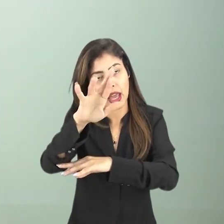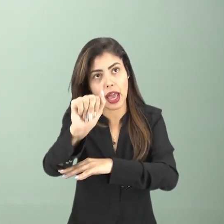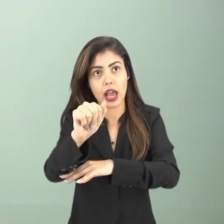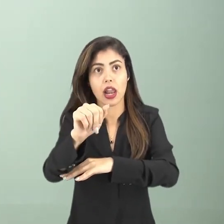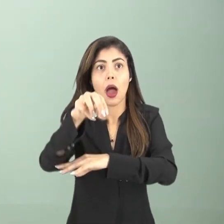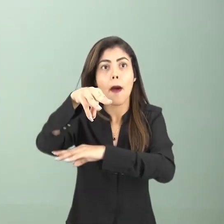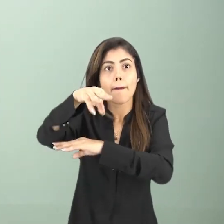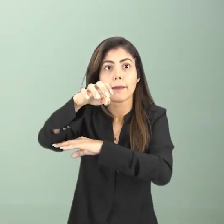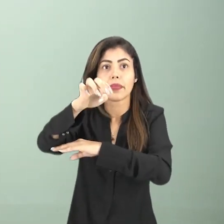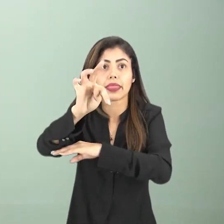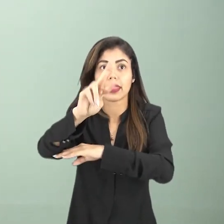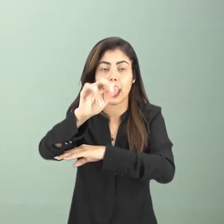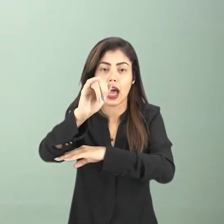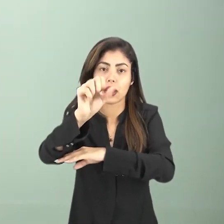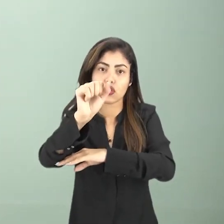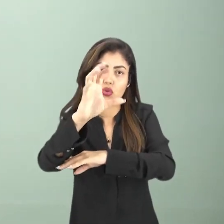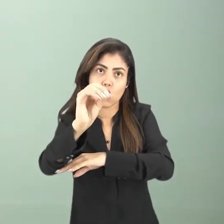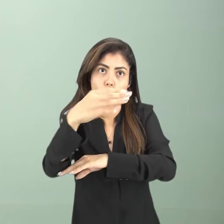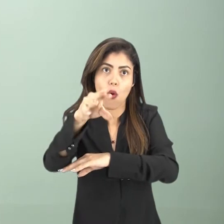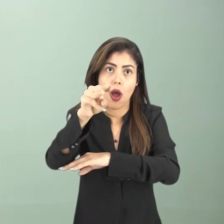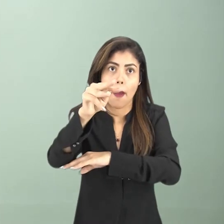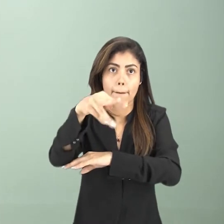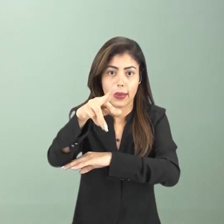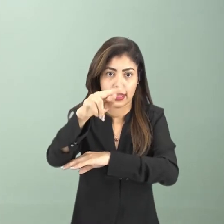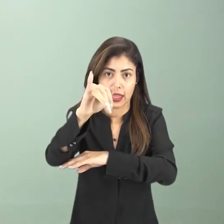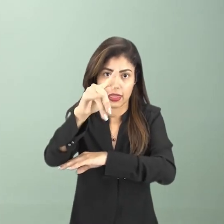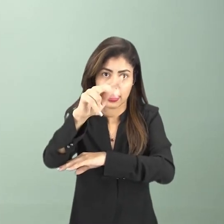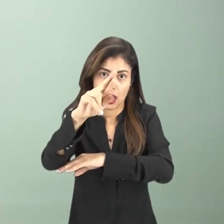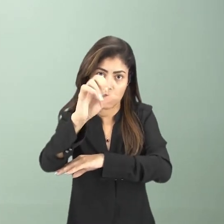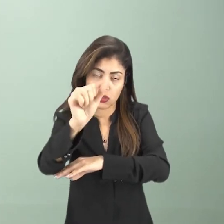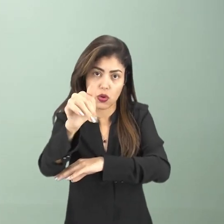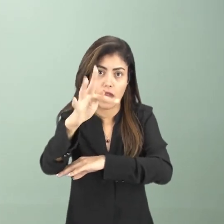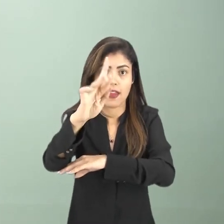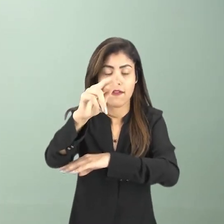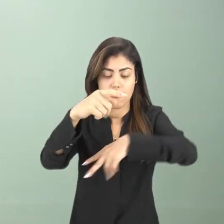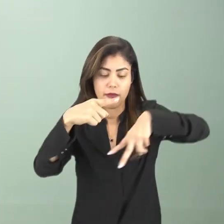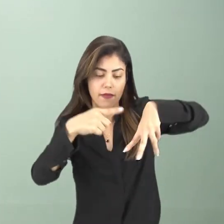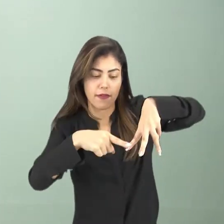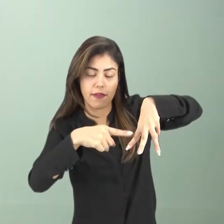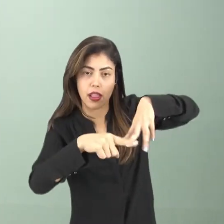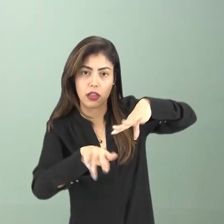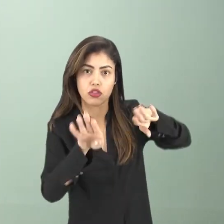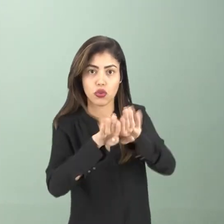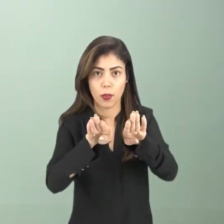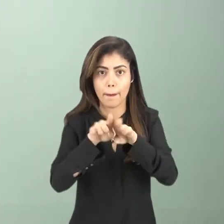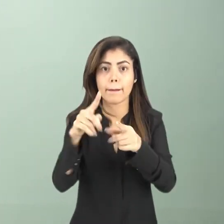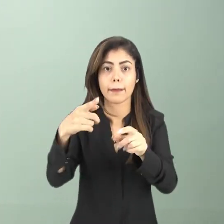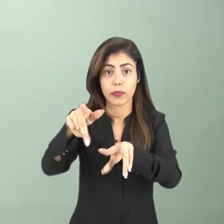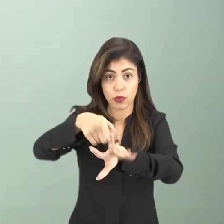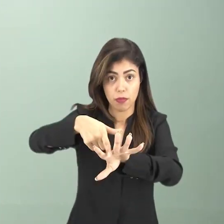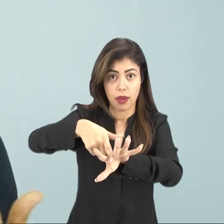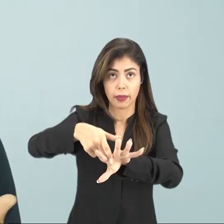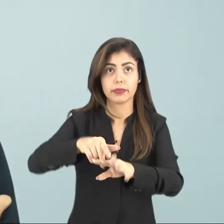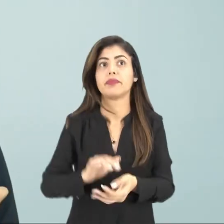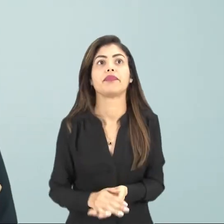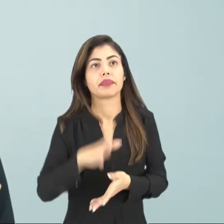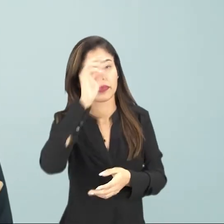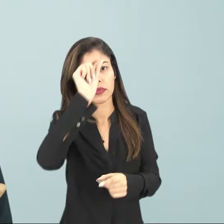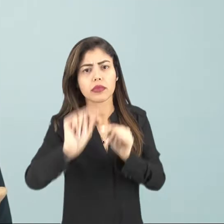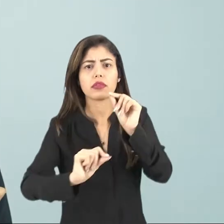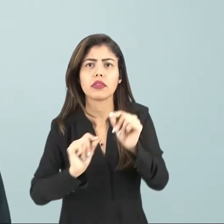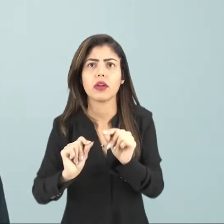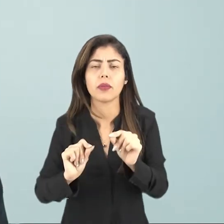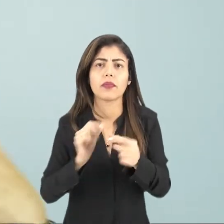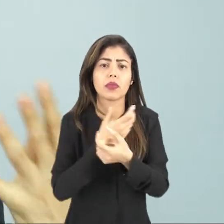tarso, metatarso e as falanges. Bom, então, o que a gente aprendeu? Os ossos